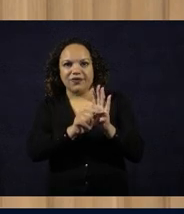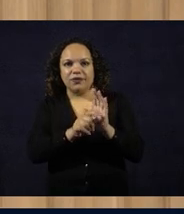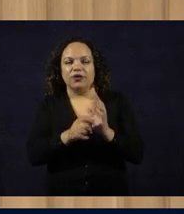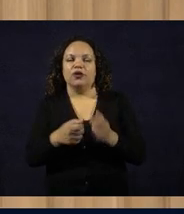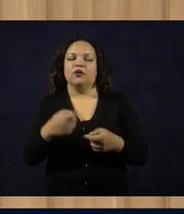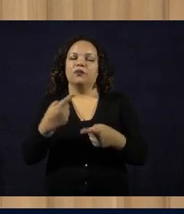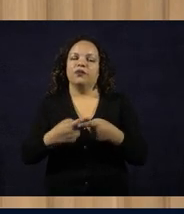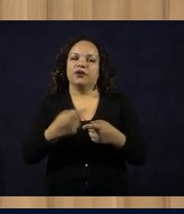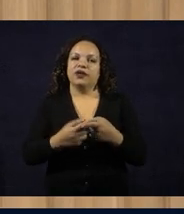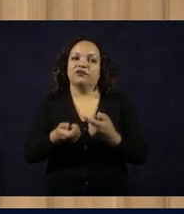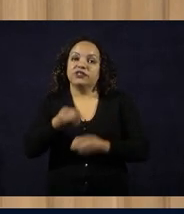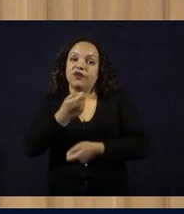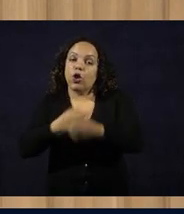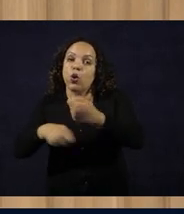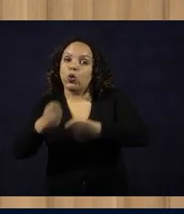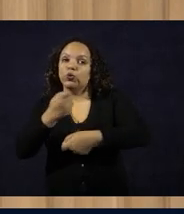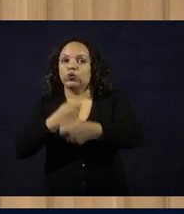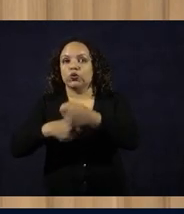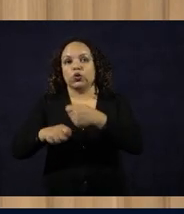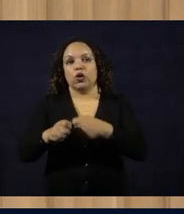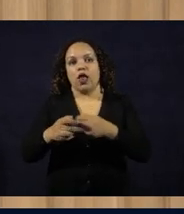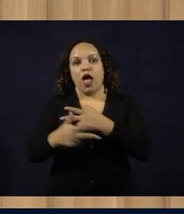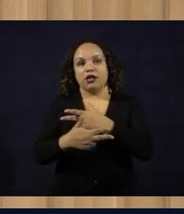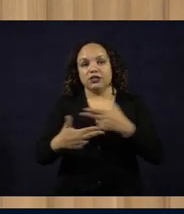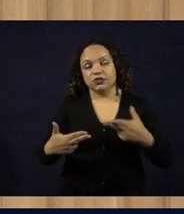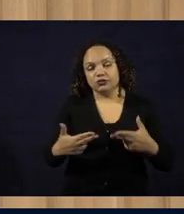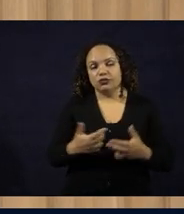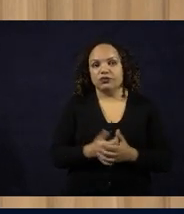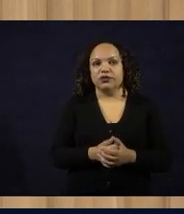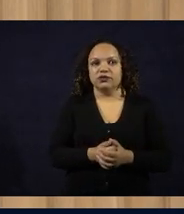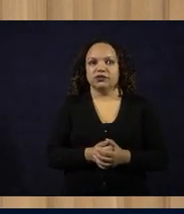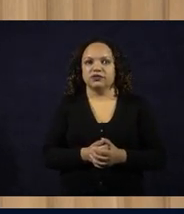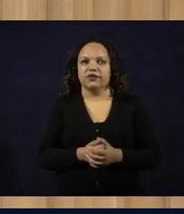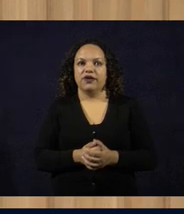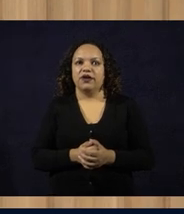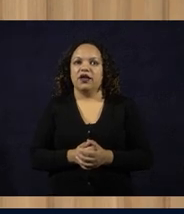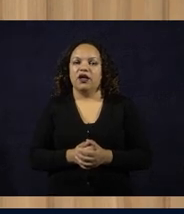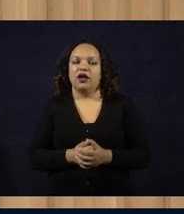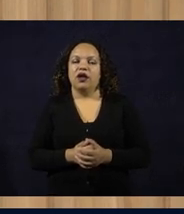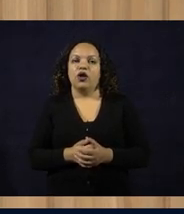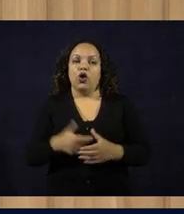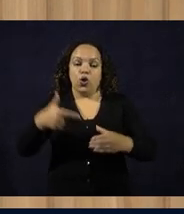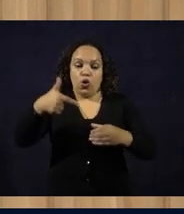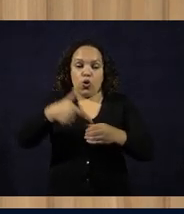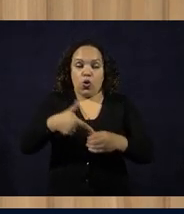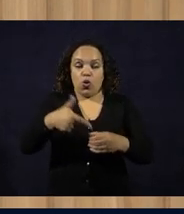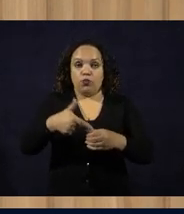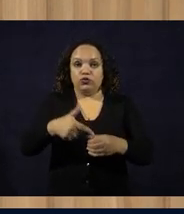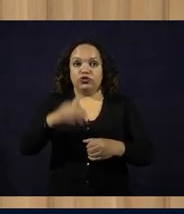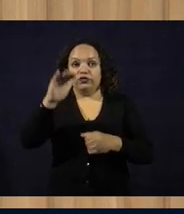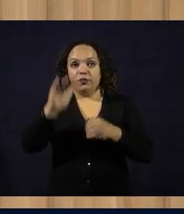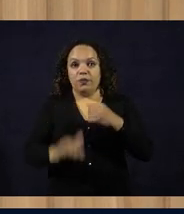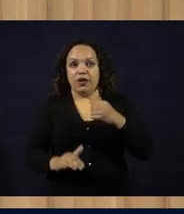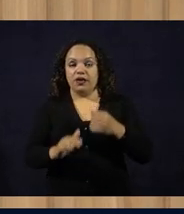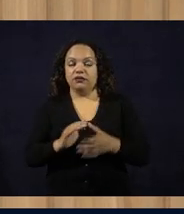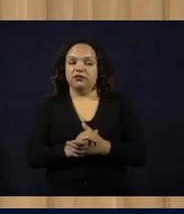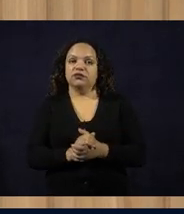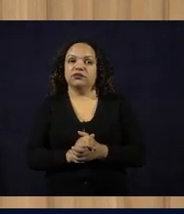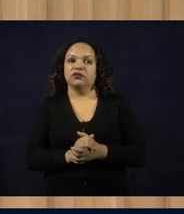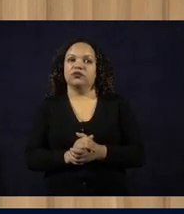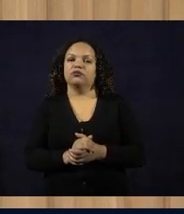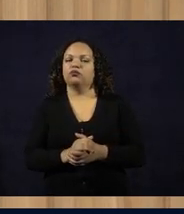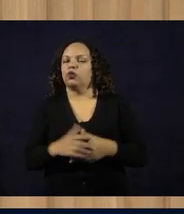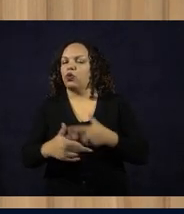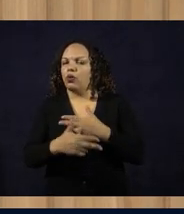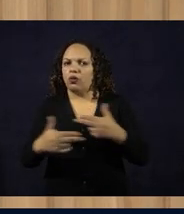controlar os motores dos equipamentos naturalmente consumir menos combustível então tem uma série de coisas que